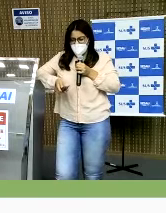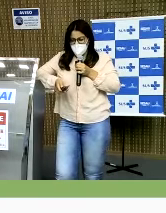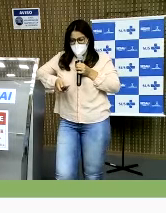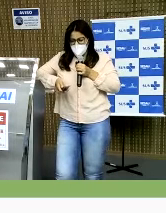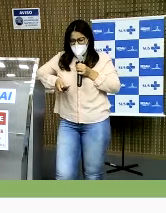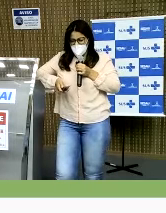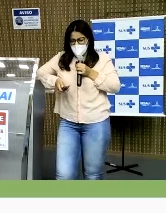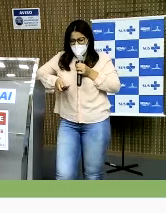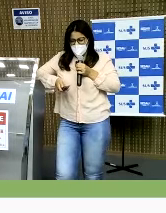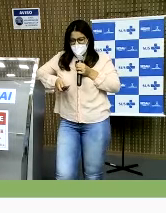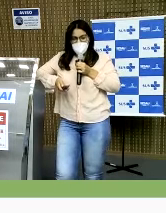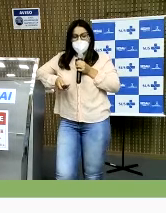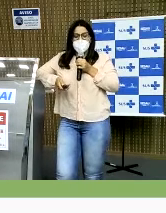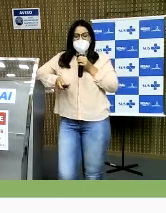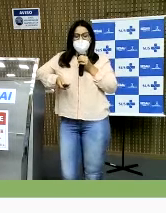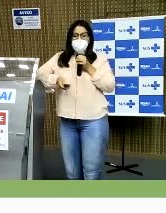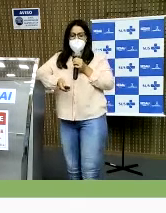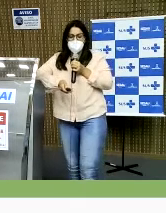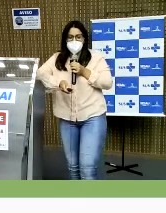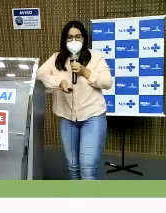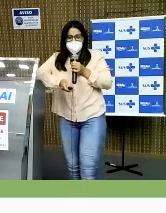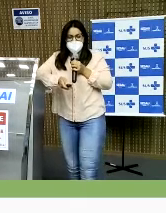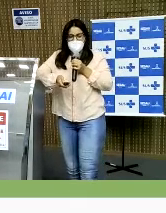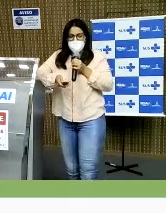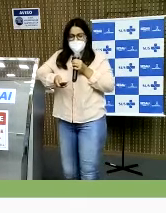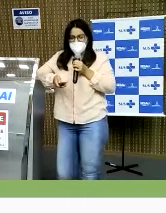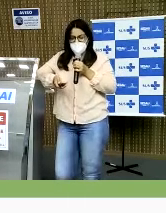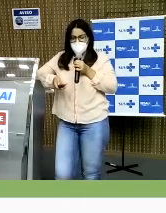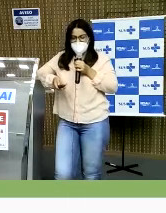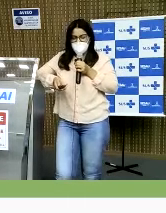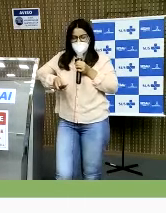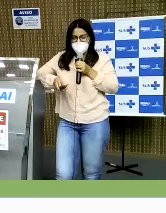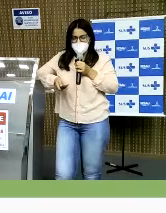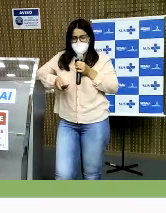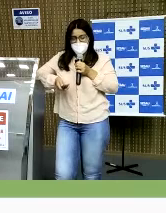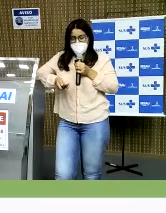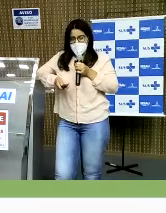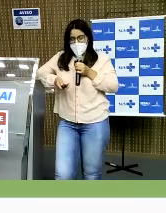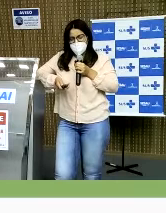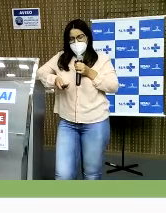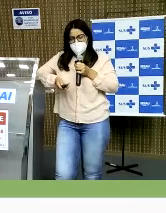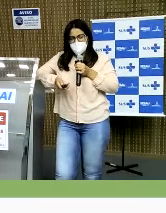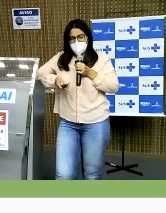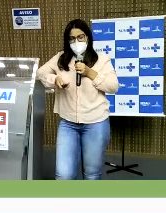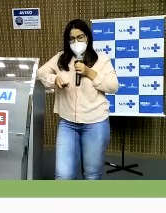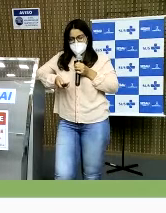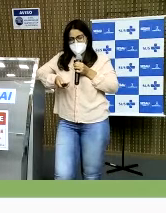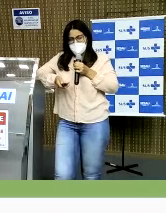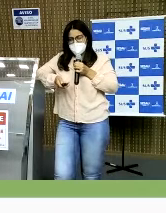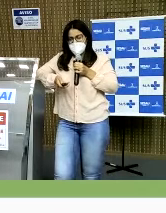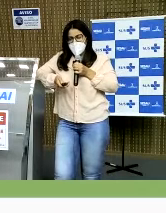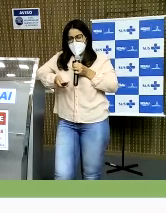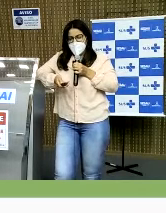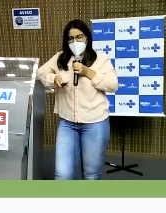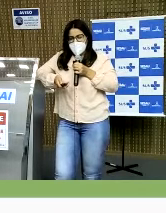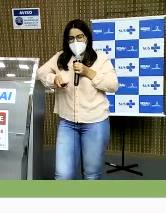esse aqui já foi? Não? Consulta de enfermagem e hipertensão. População 1.556, em 2020 foram